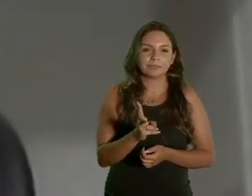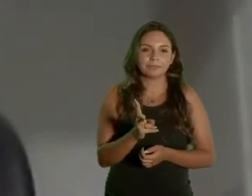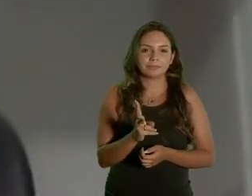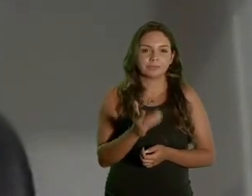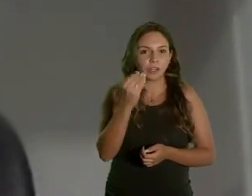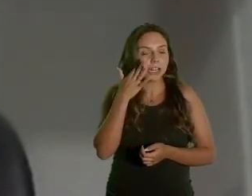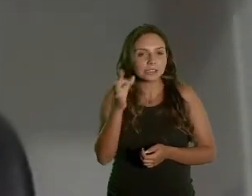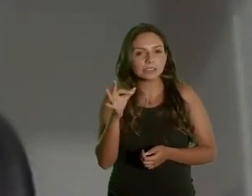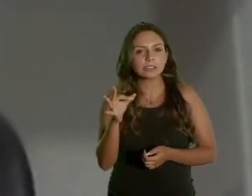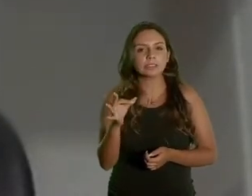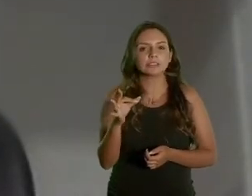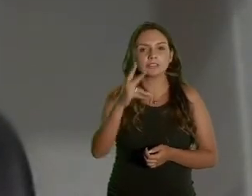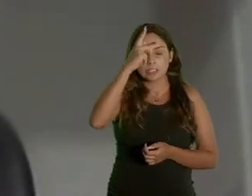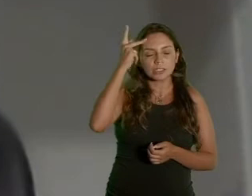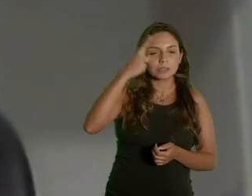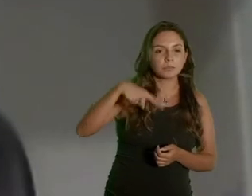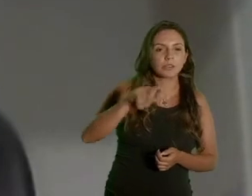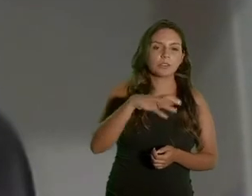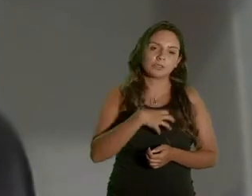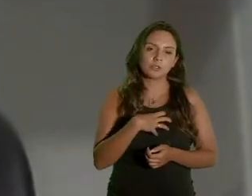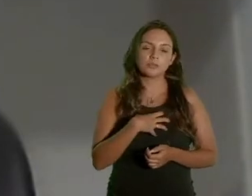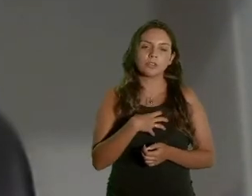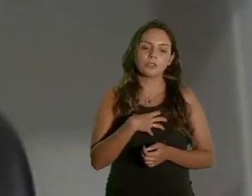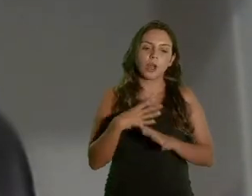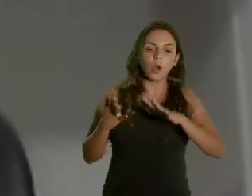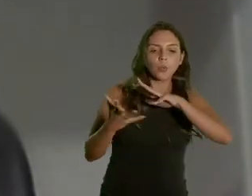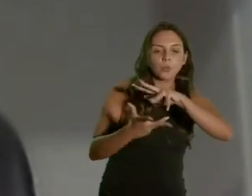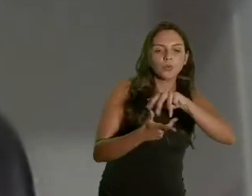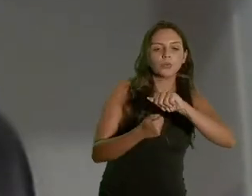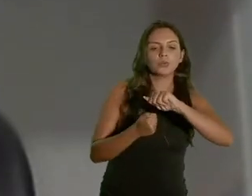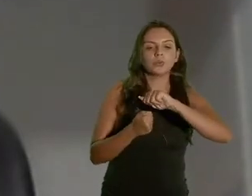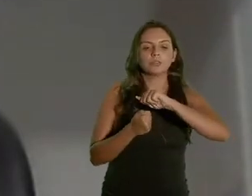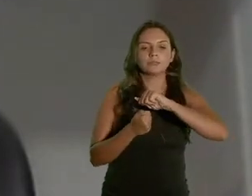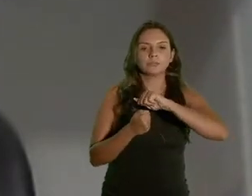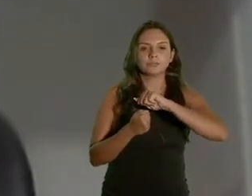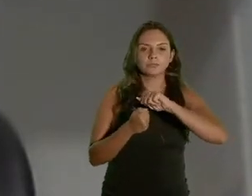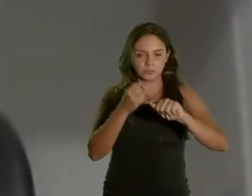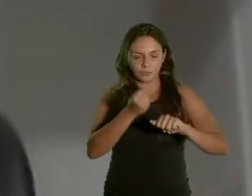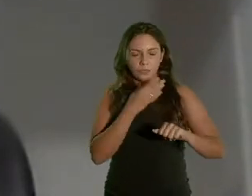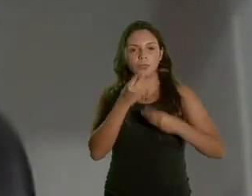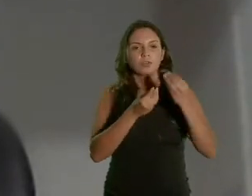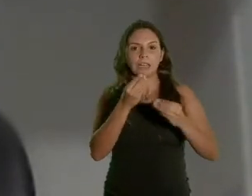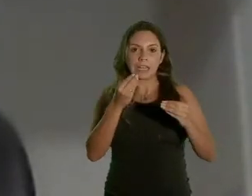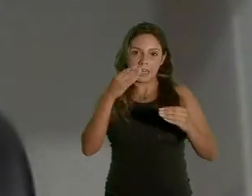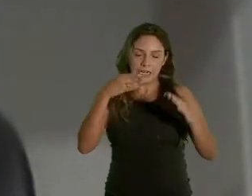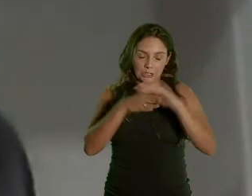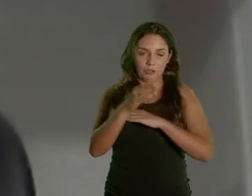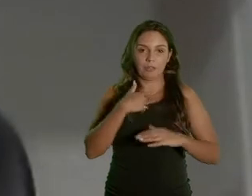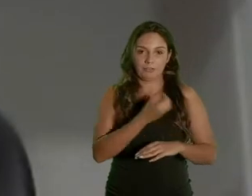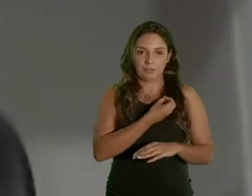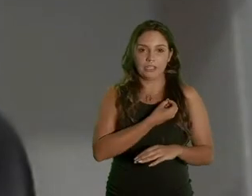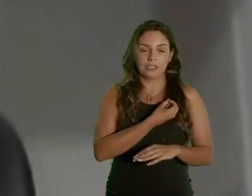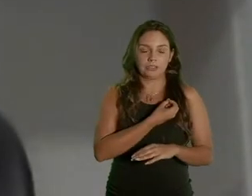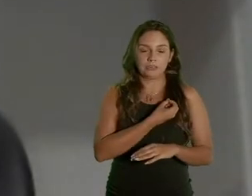muito atento às pessoas, aos sentimentos, ao mundo. E ela, a poesia, como eu disse, entrou na minha vida